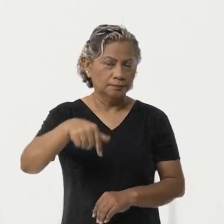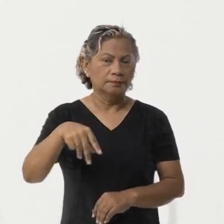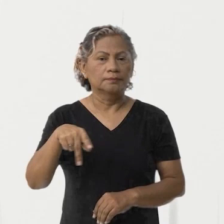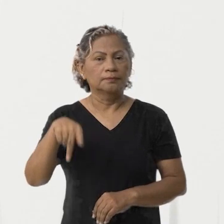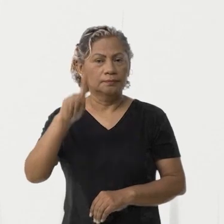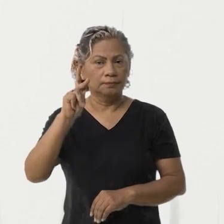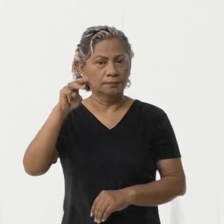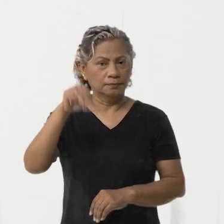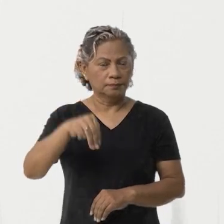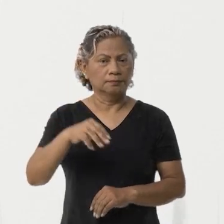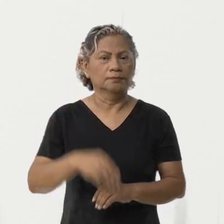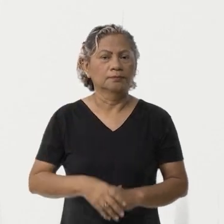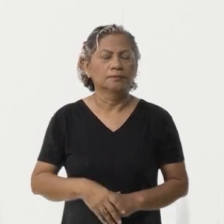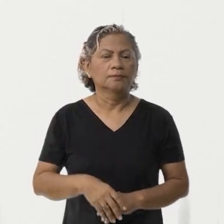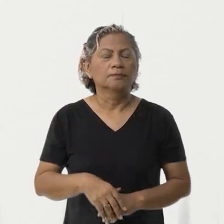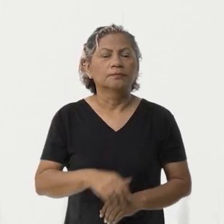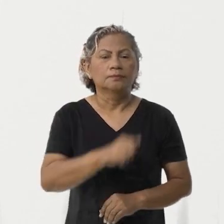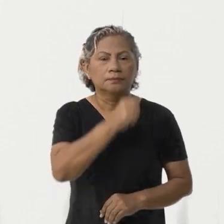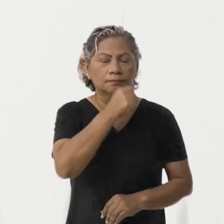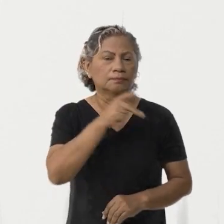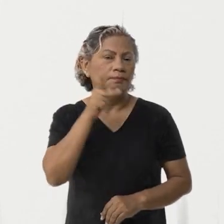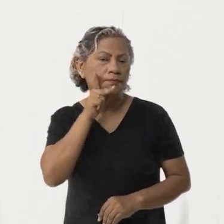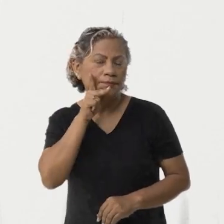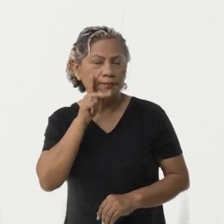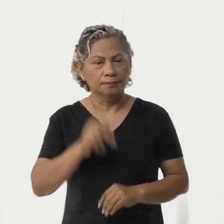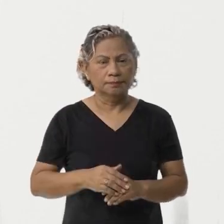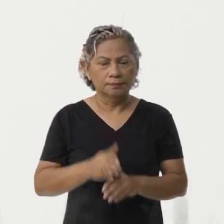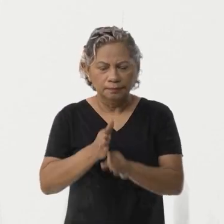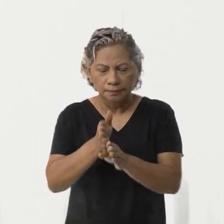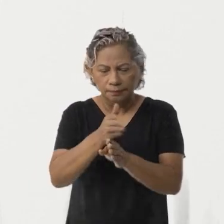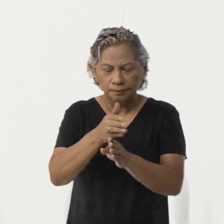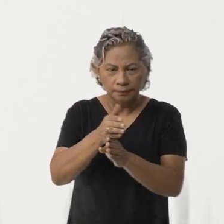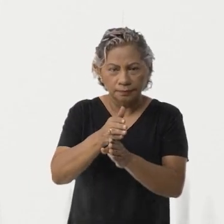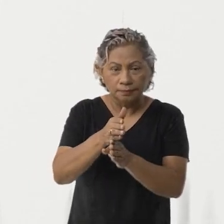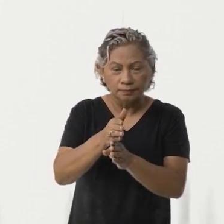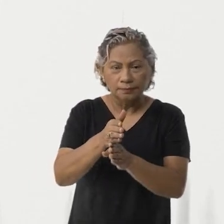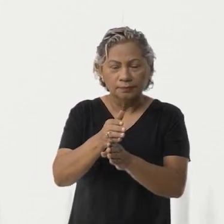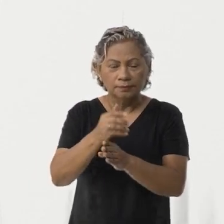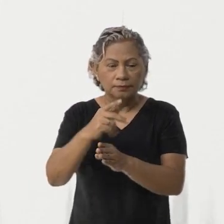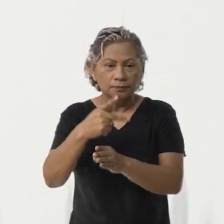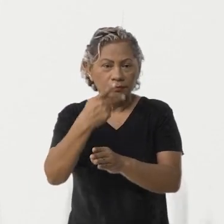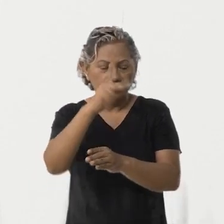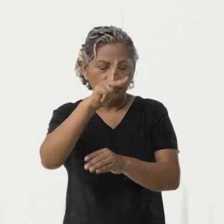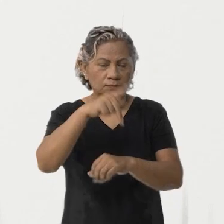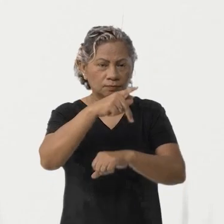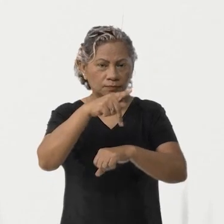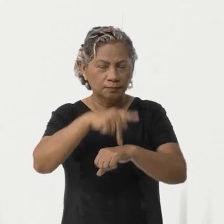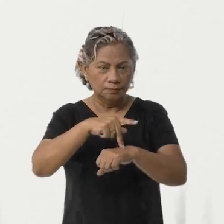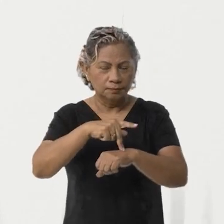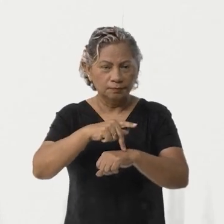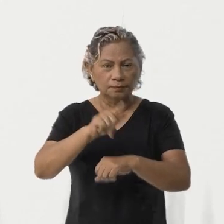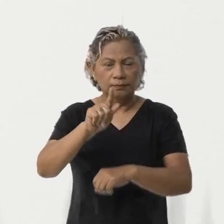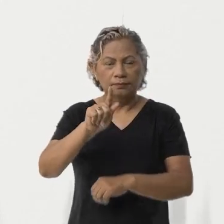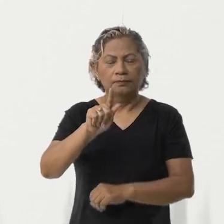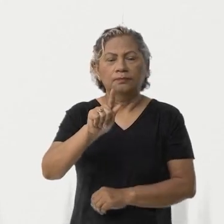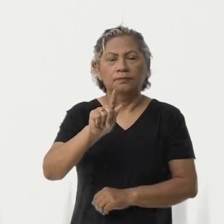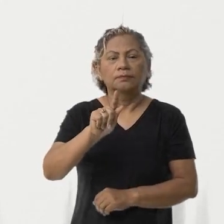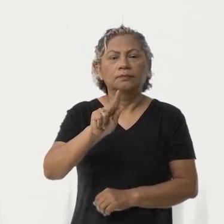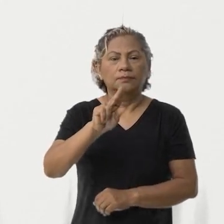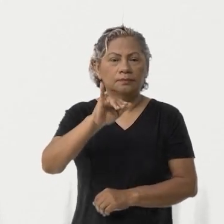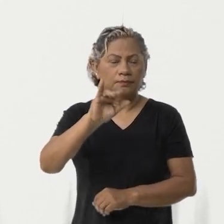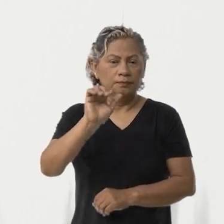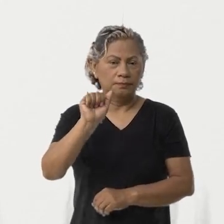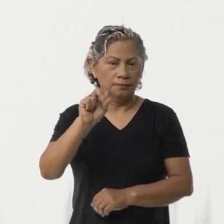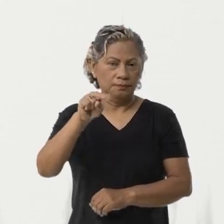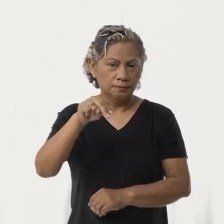7.367 quilômetros. Então, aqui, do Amapá com a Guiana Francesa até o nosso ponto extremo no sul